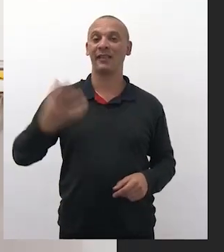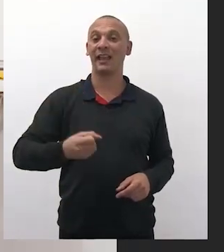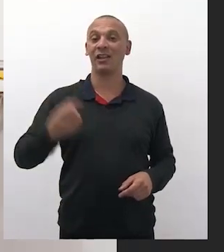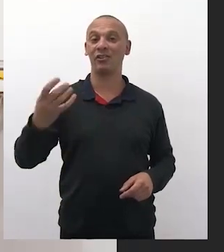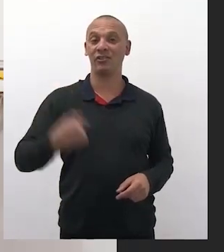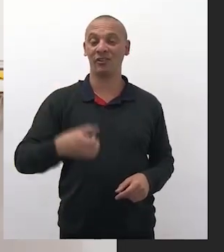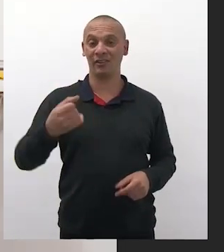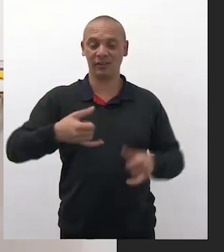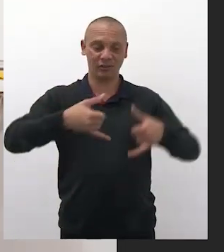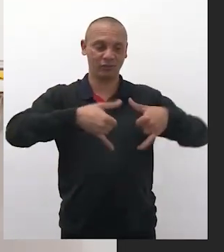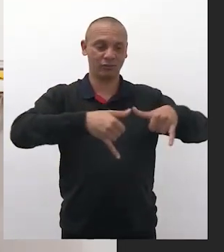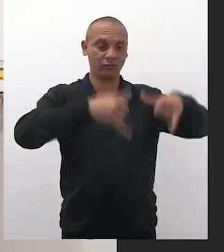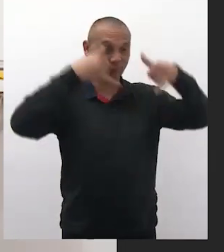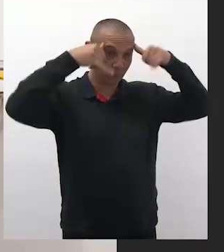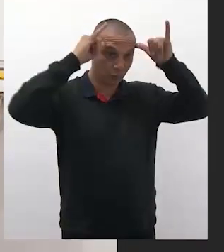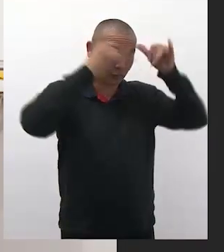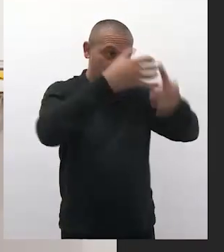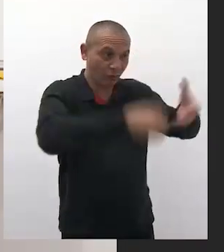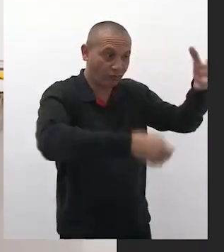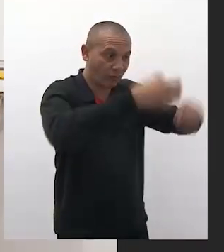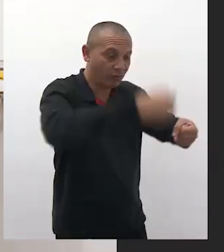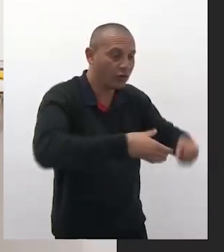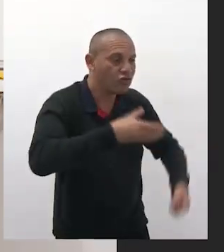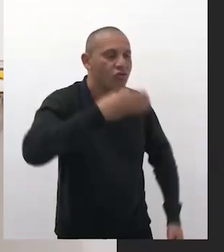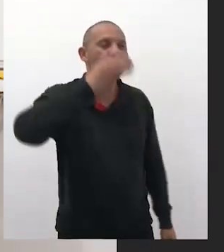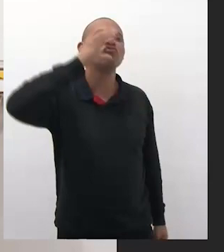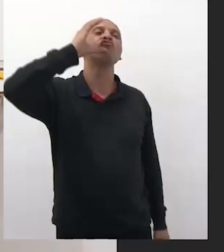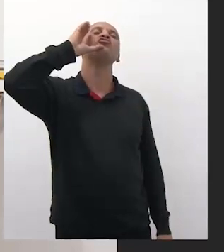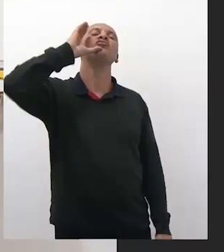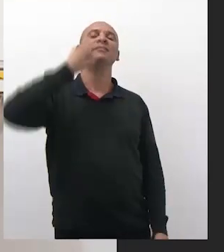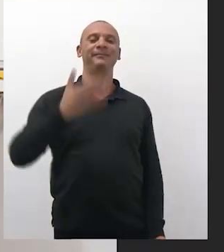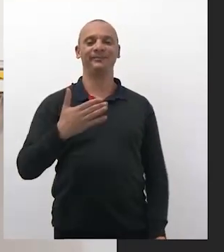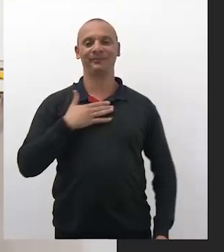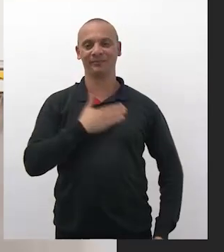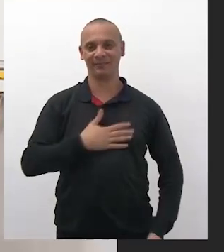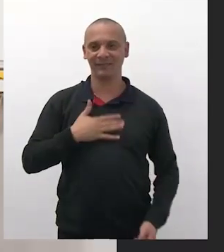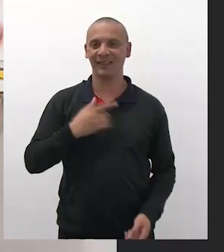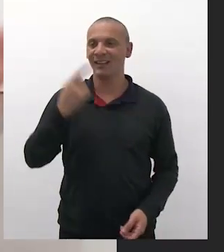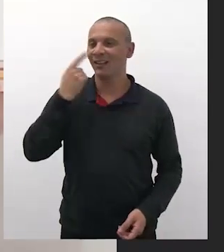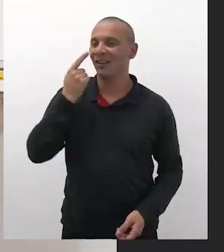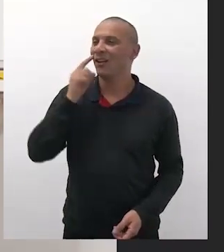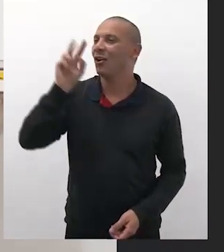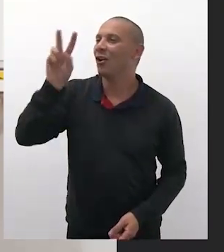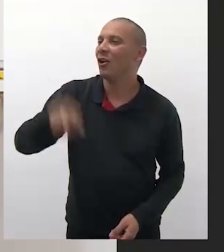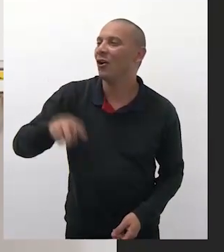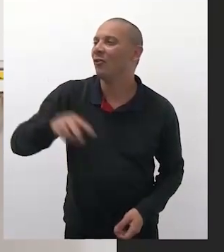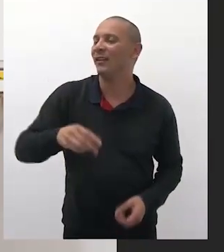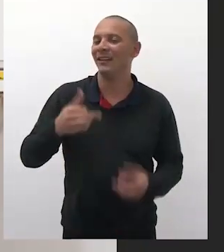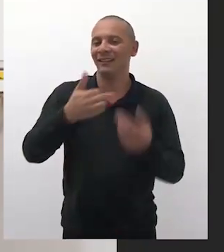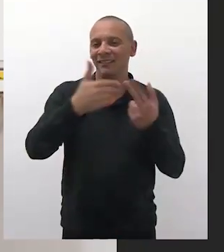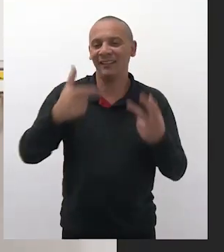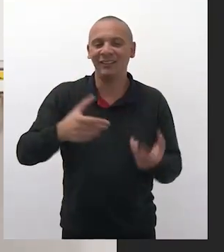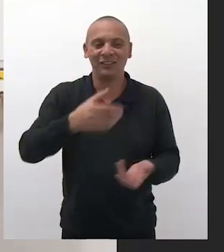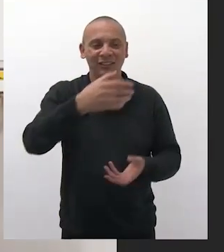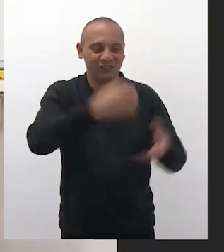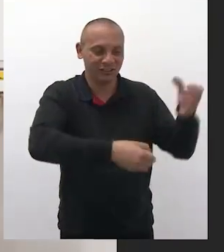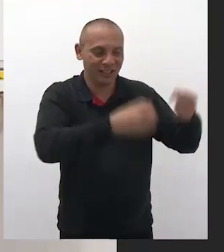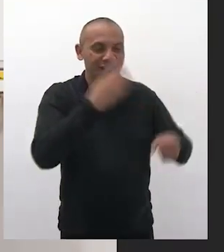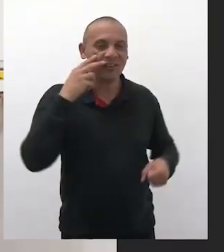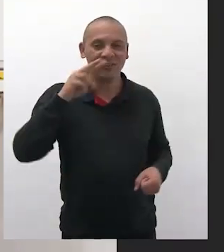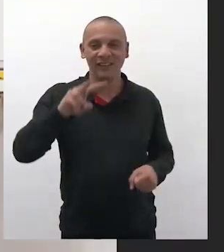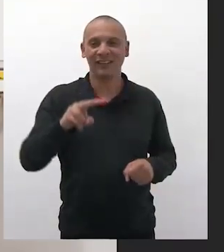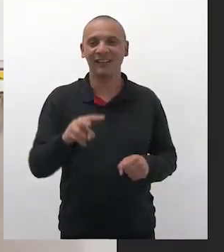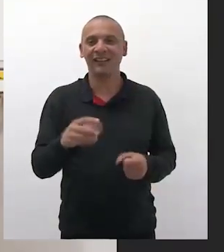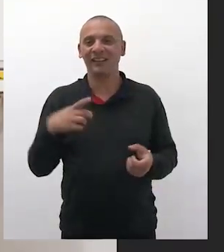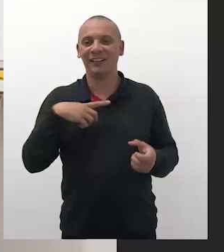hora. Né? Então, quando eu vejo máquina de café que tem aquelas vaporeiras de leite, eu lembro também que o leite sai com